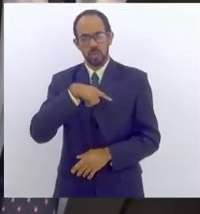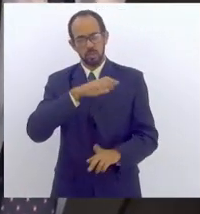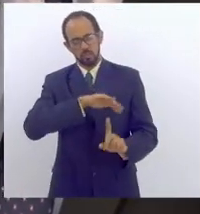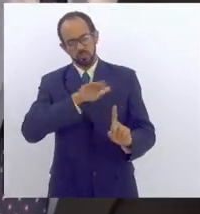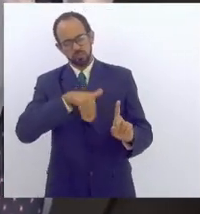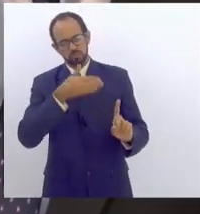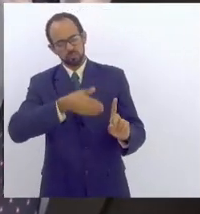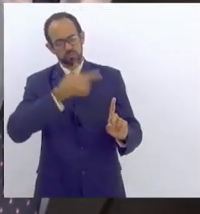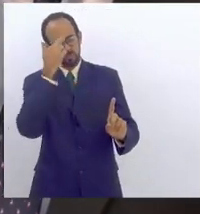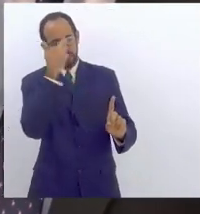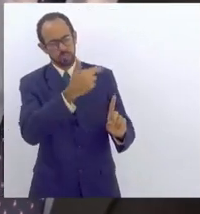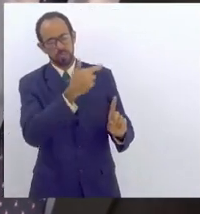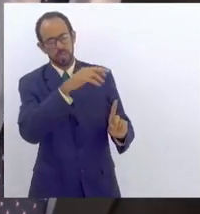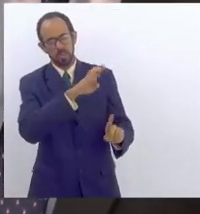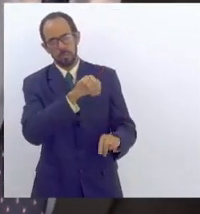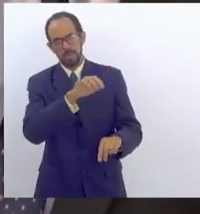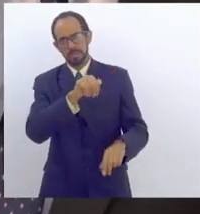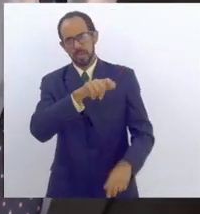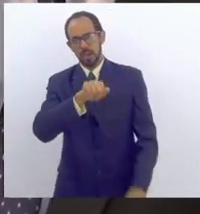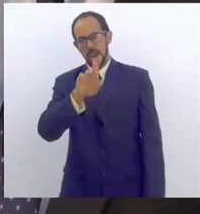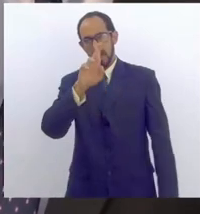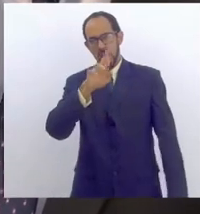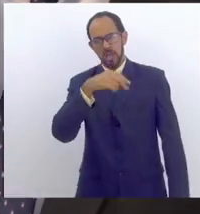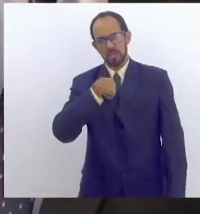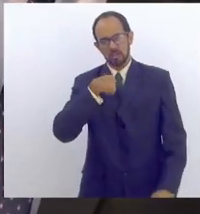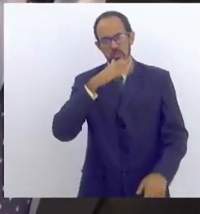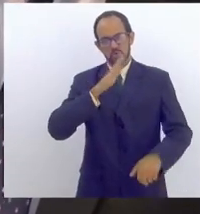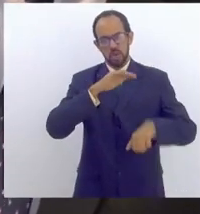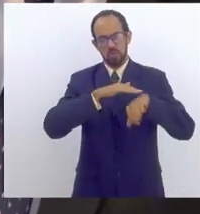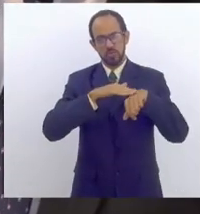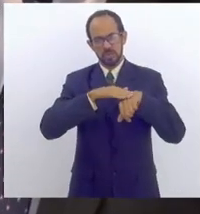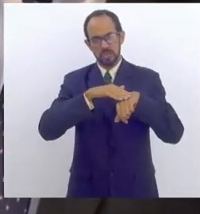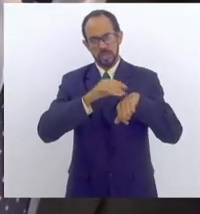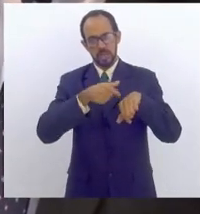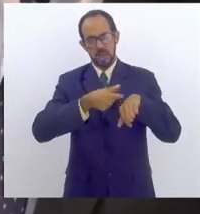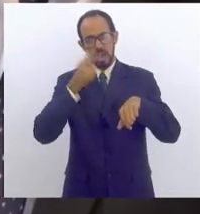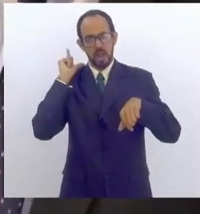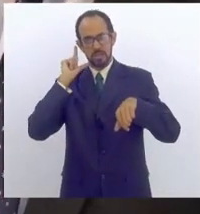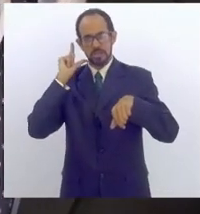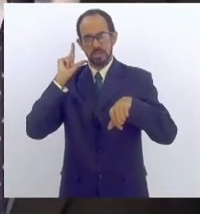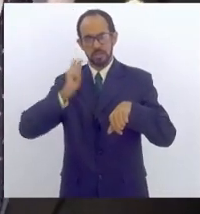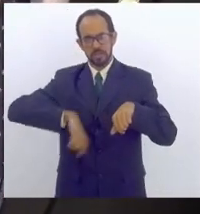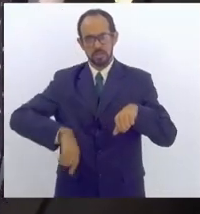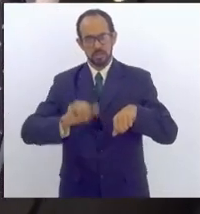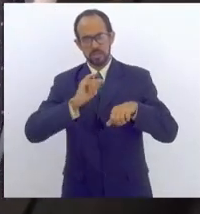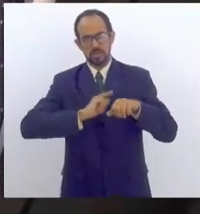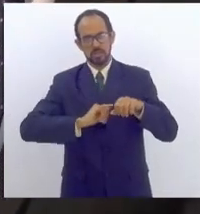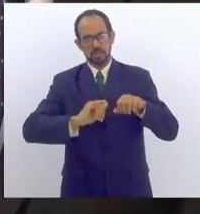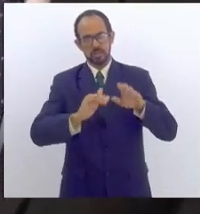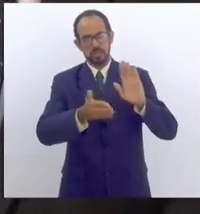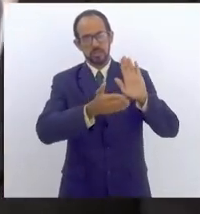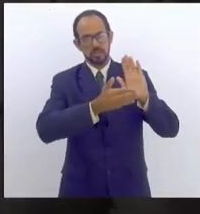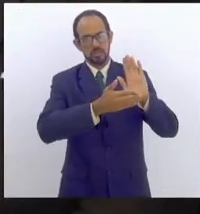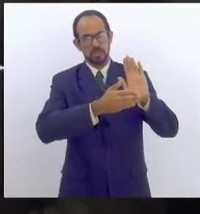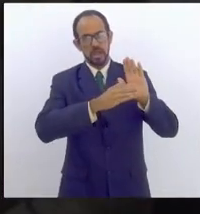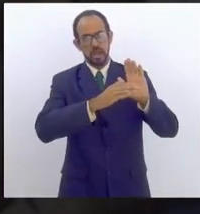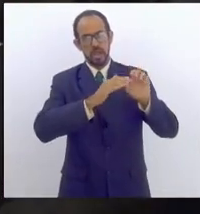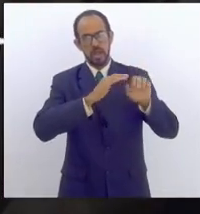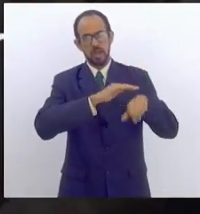deputado Bacelar, com que tinha conversado antes do lançamento da candidatura do deputado Jair,